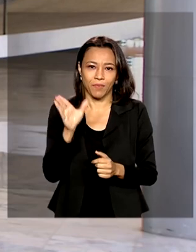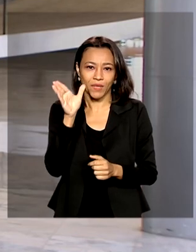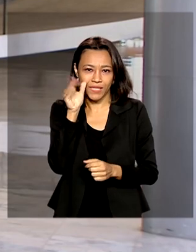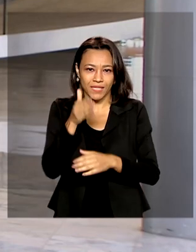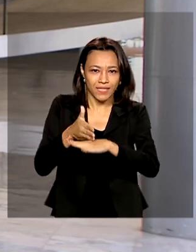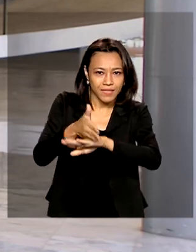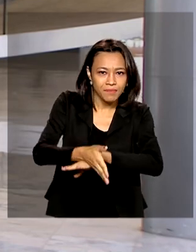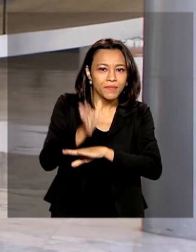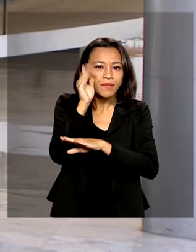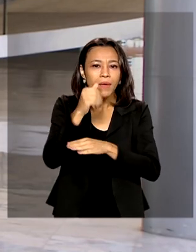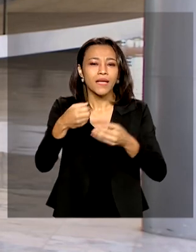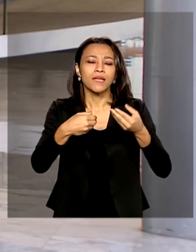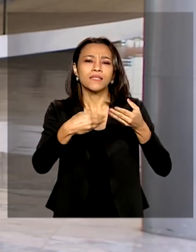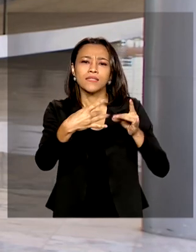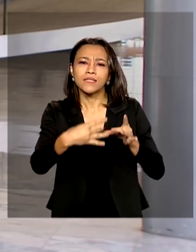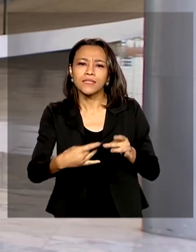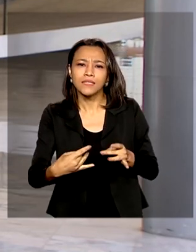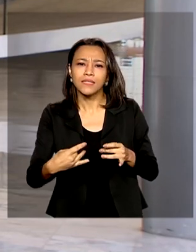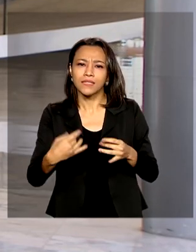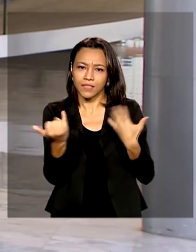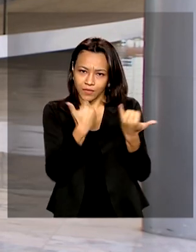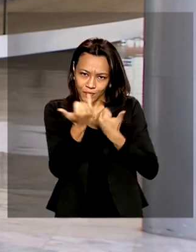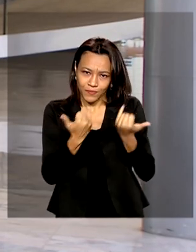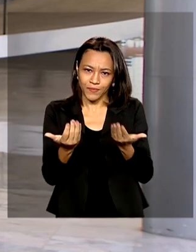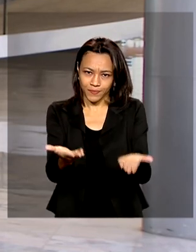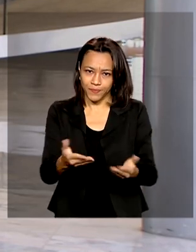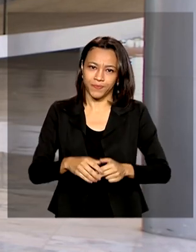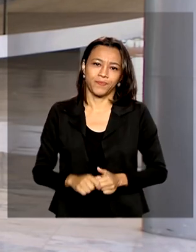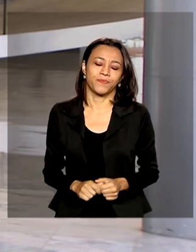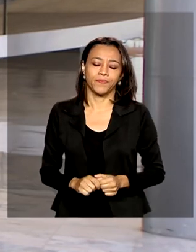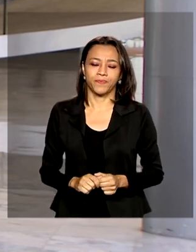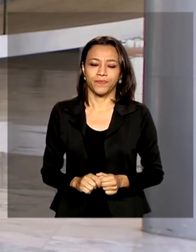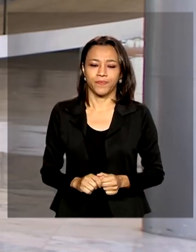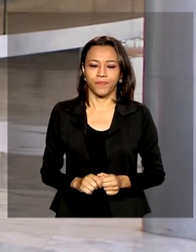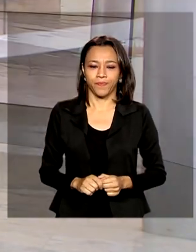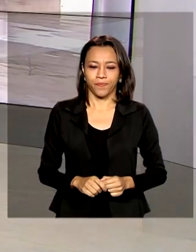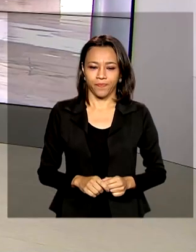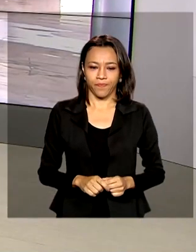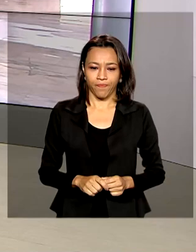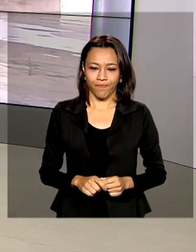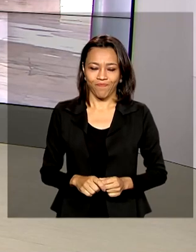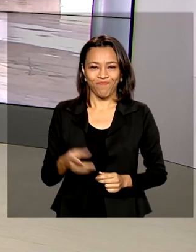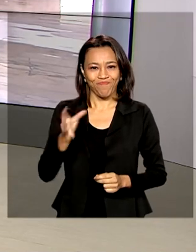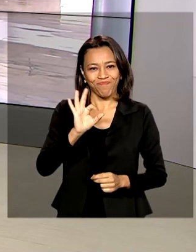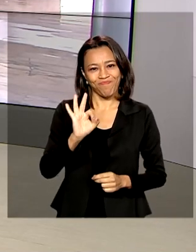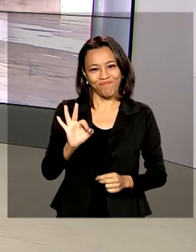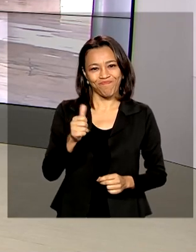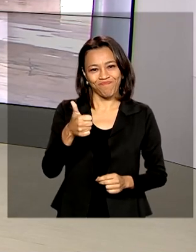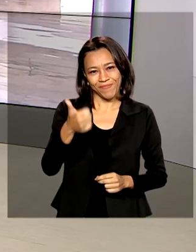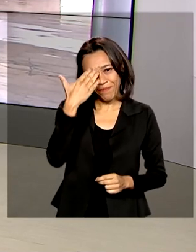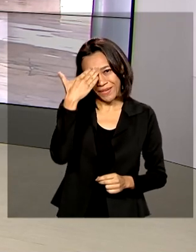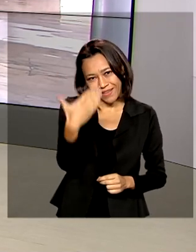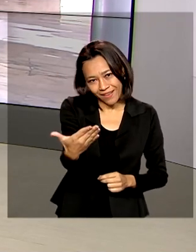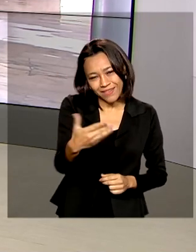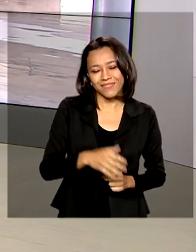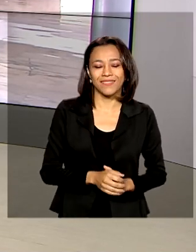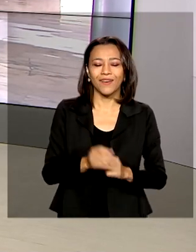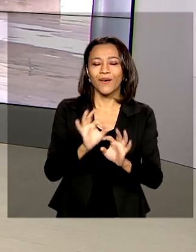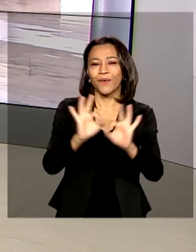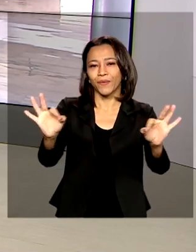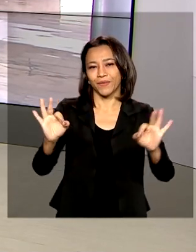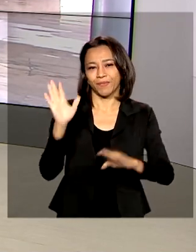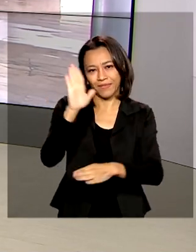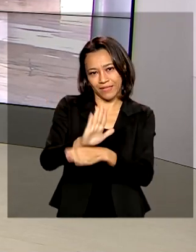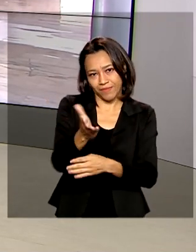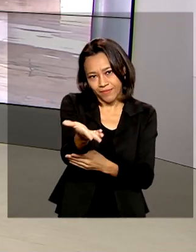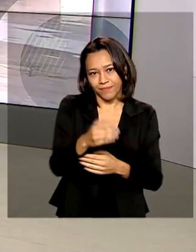.ibge.gov.br. Roberto. Ótimo, Lu. Obrigado pelas informações. Uma ótima tarde